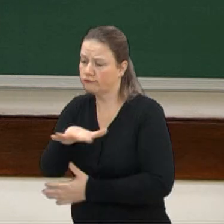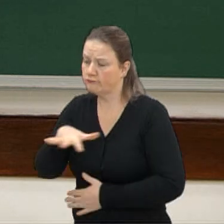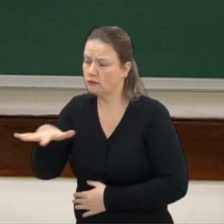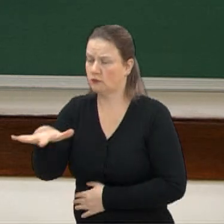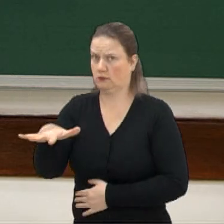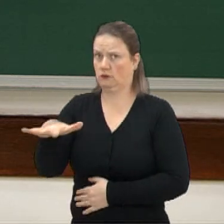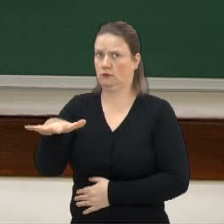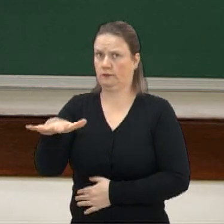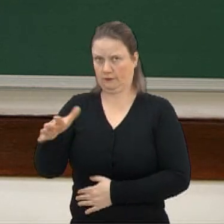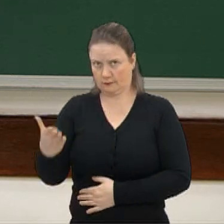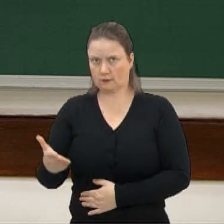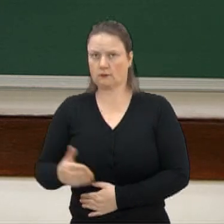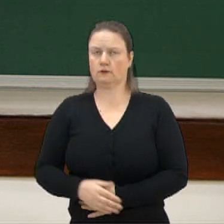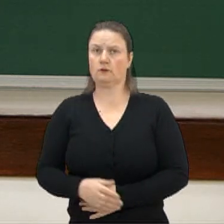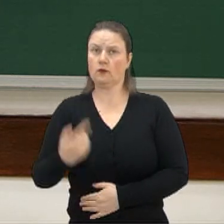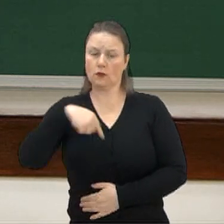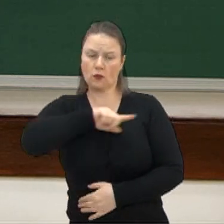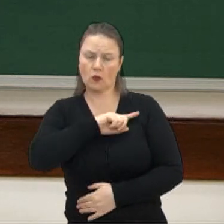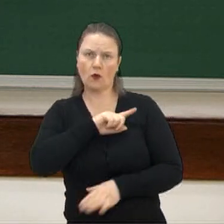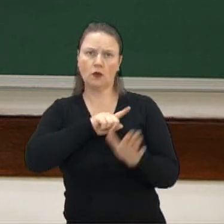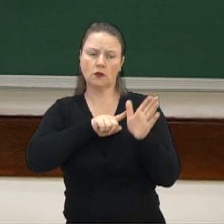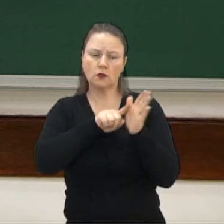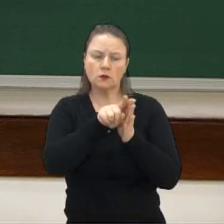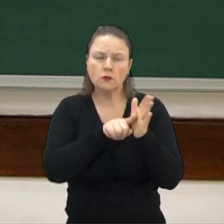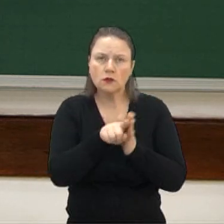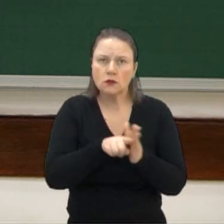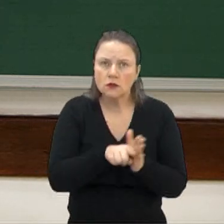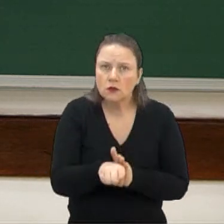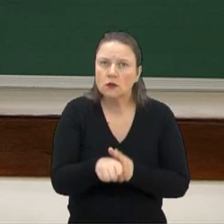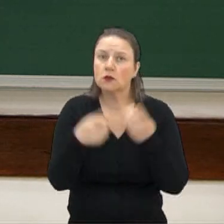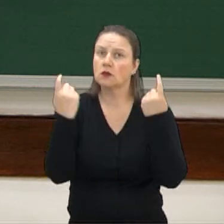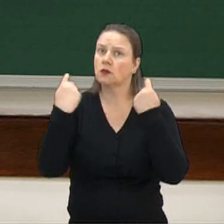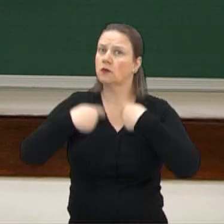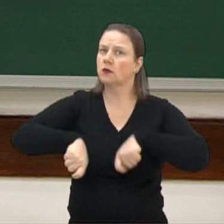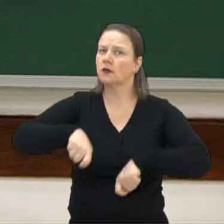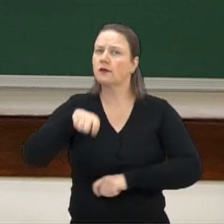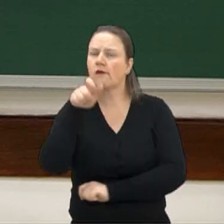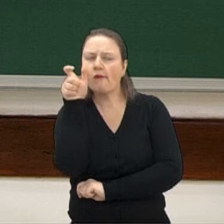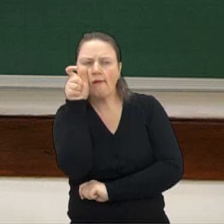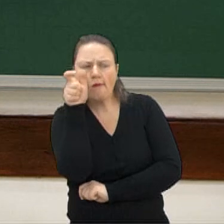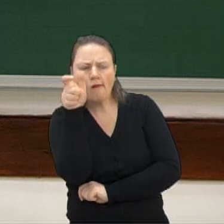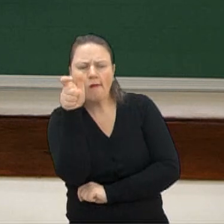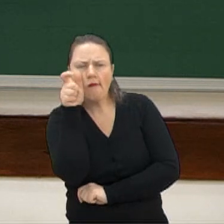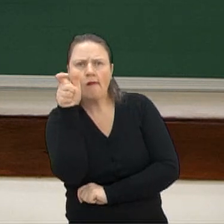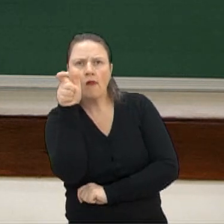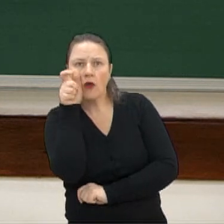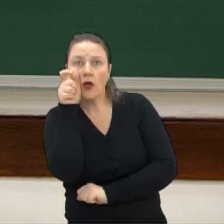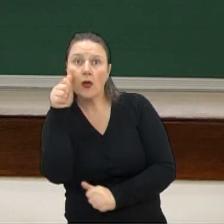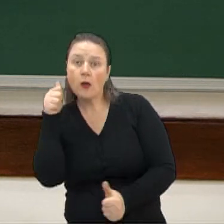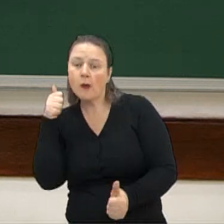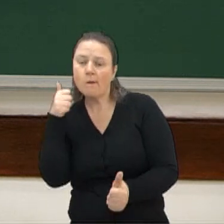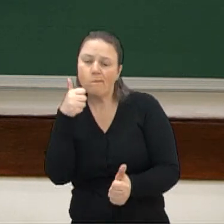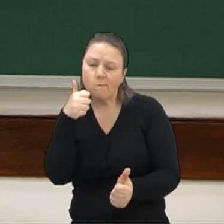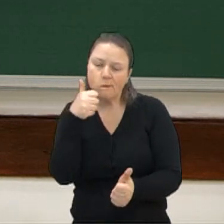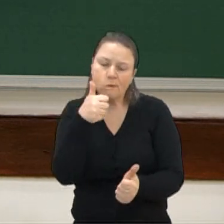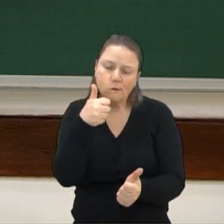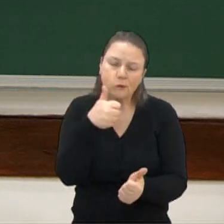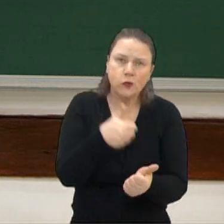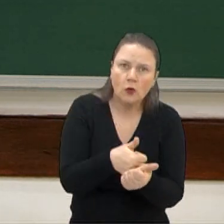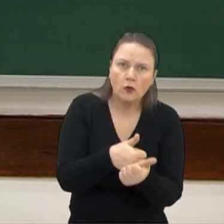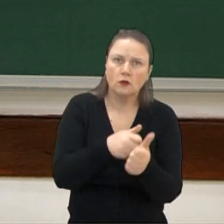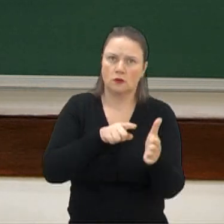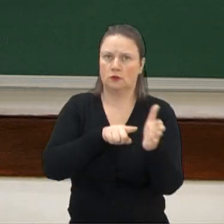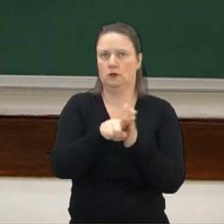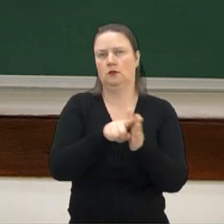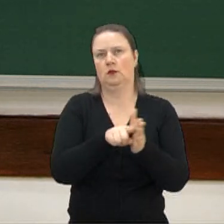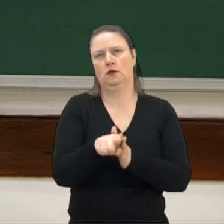acaba ficando um pouco mais interessante e realmente mais próxima de uma pesquisa e não somente de